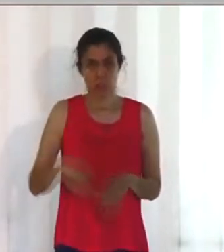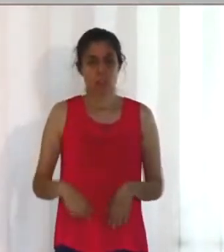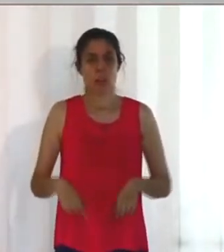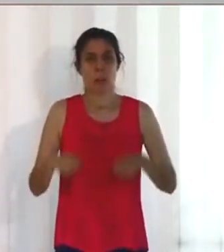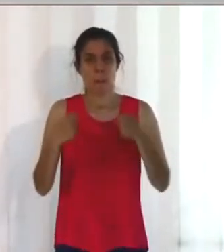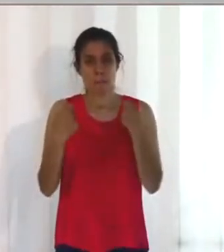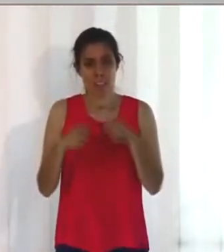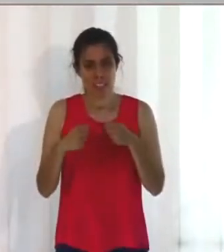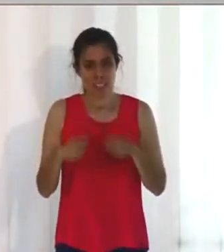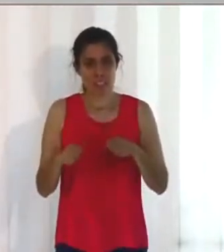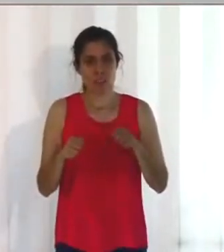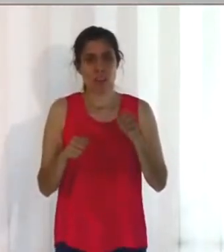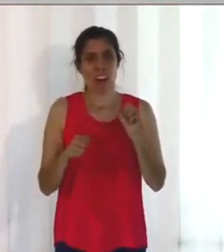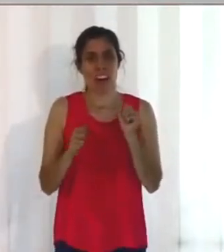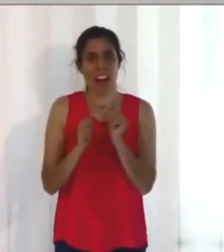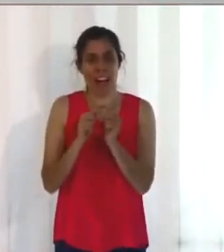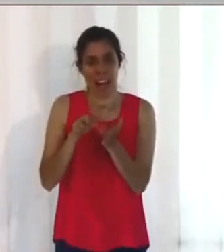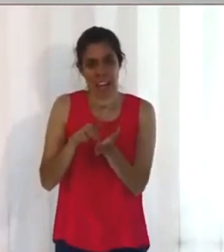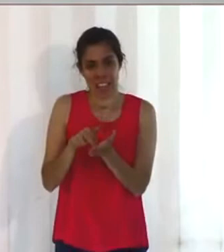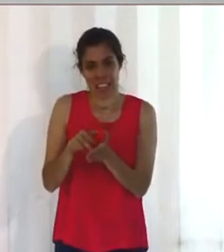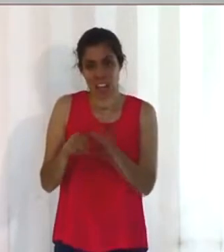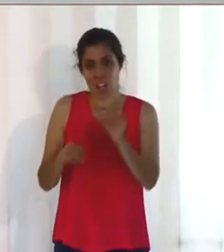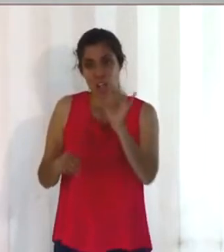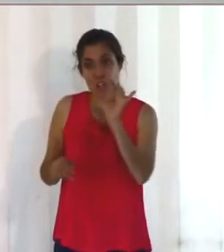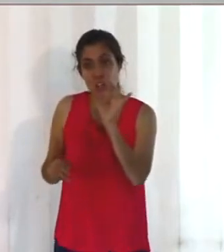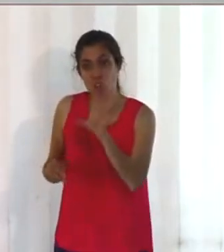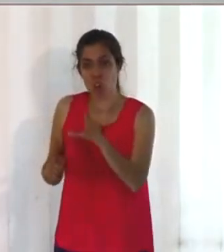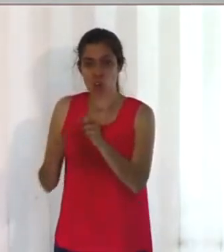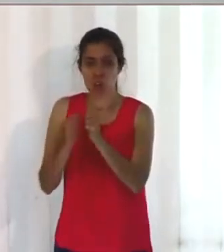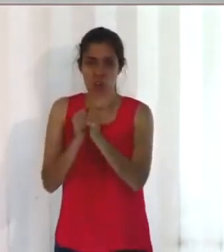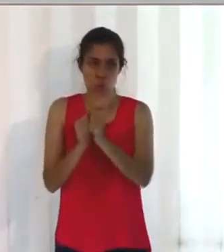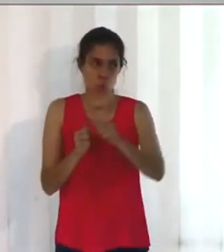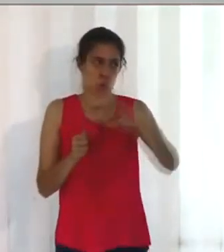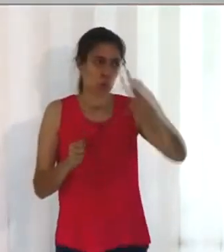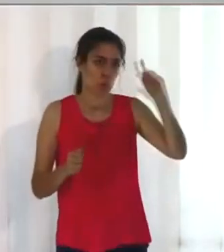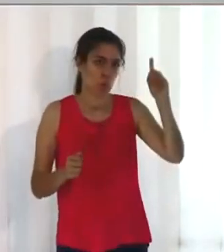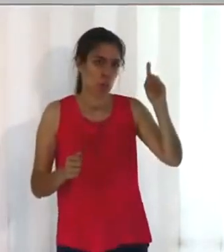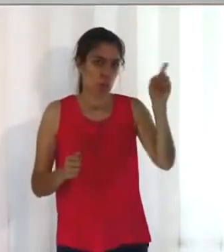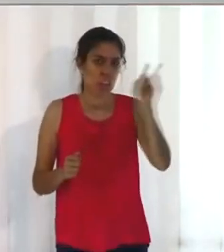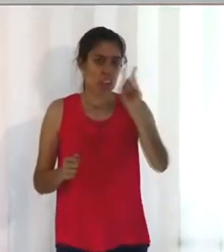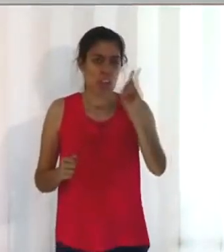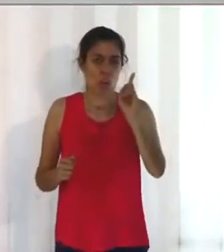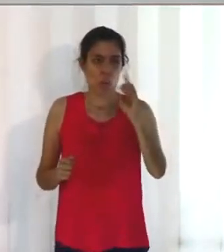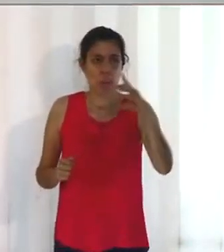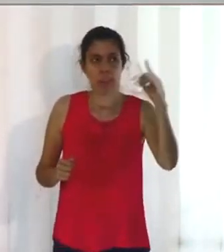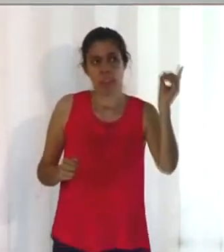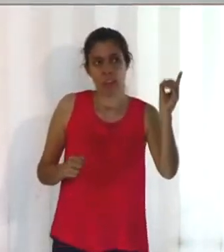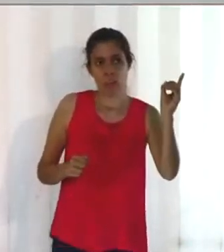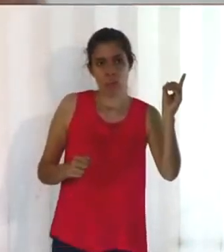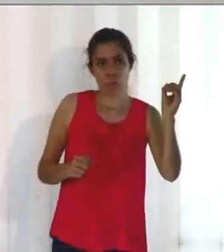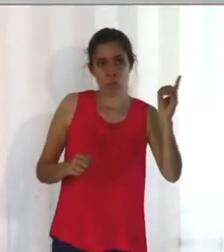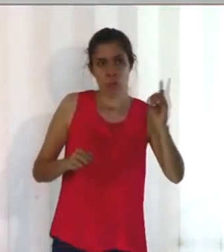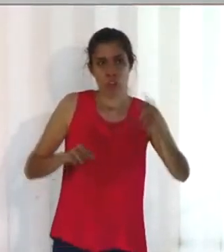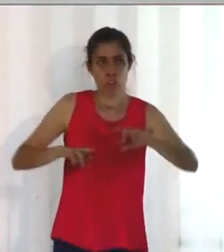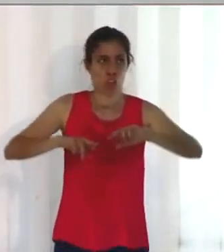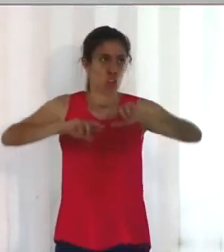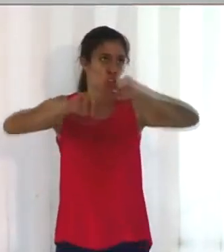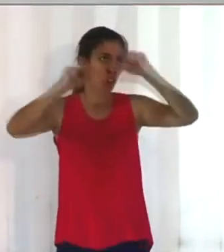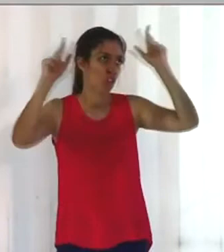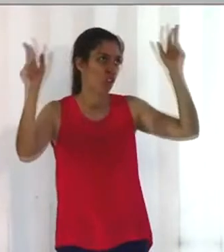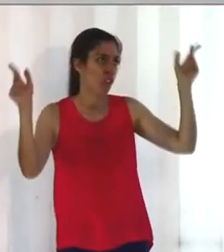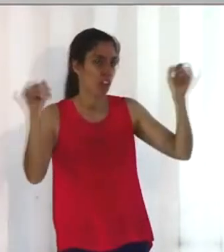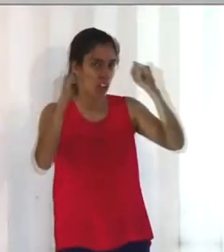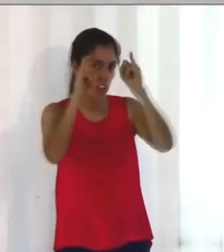com Deus é mais do que andar com Deus e com vários outros deuses, como um dia o povo de Josué